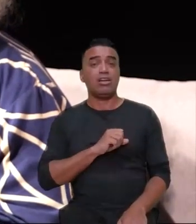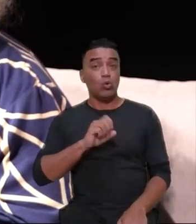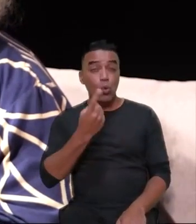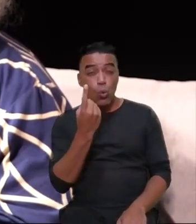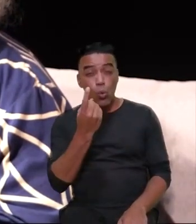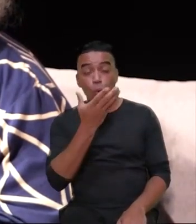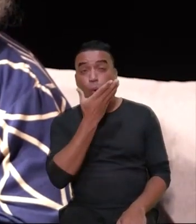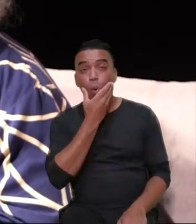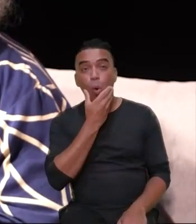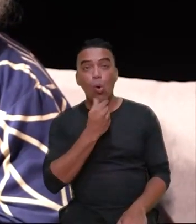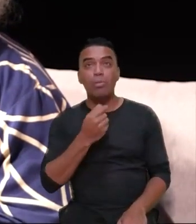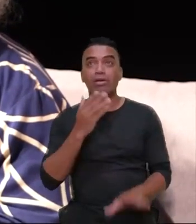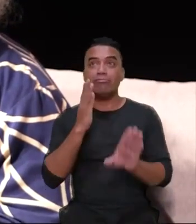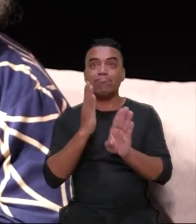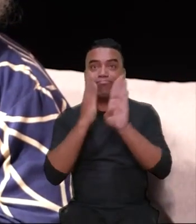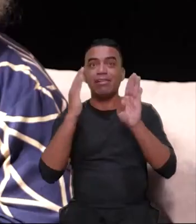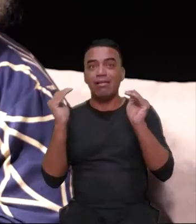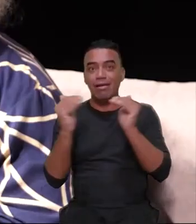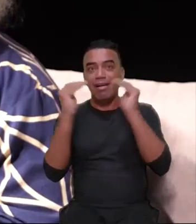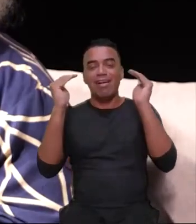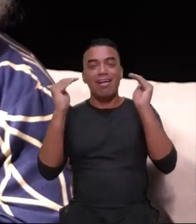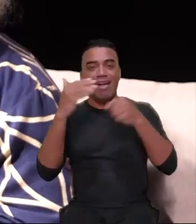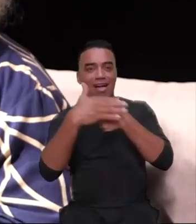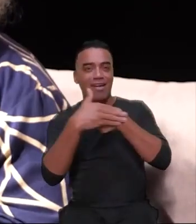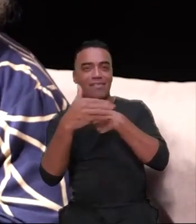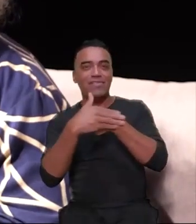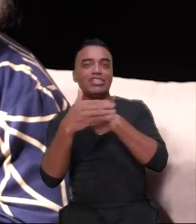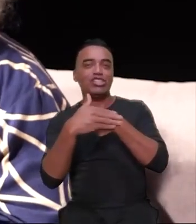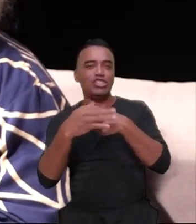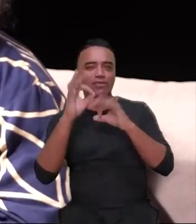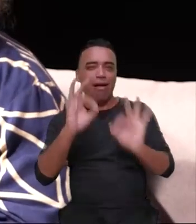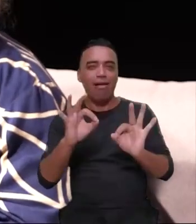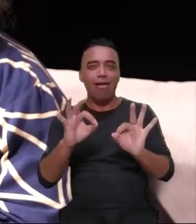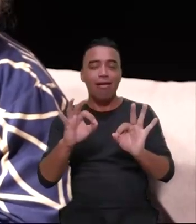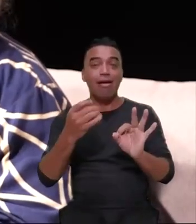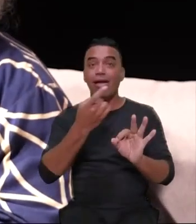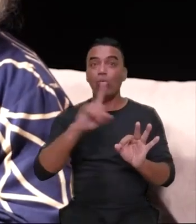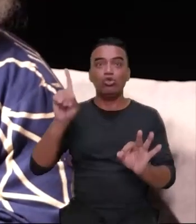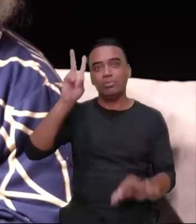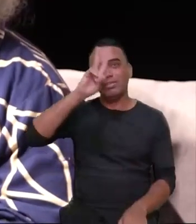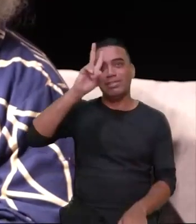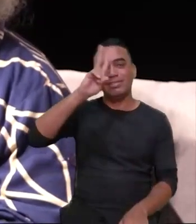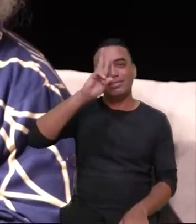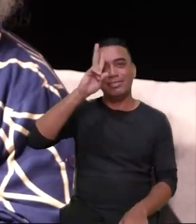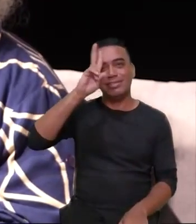que há uma correspondência afetiva digna é o último conto,